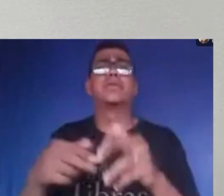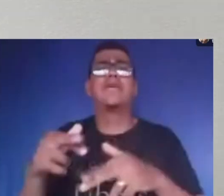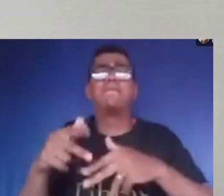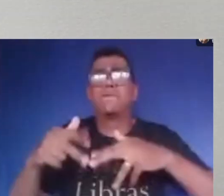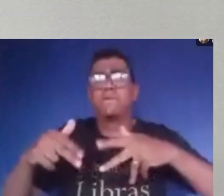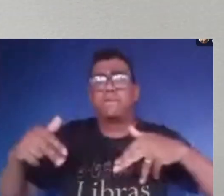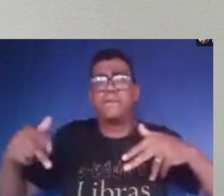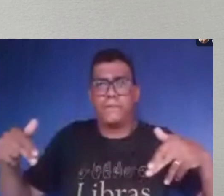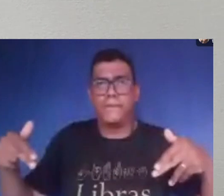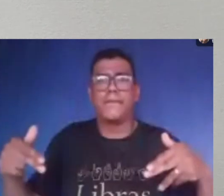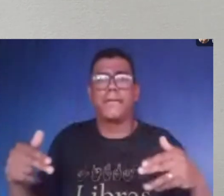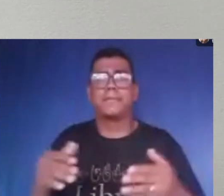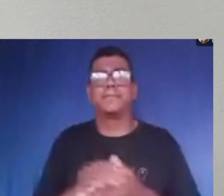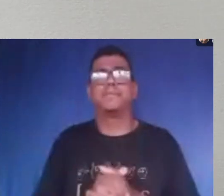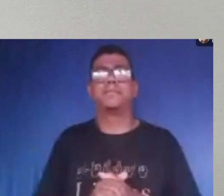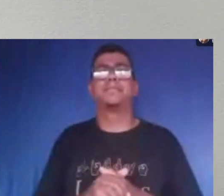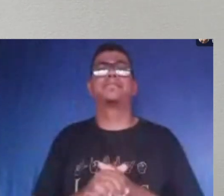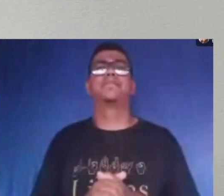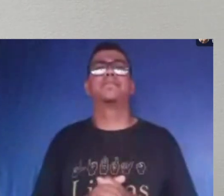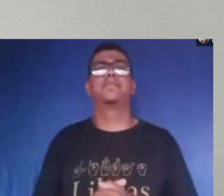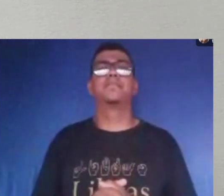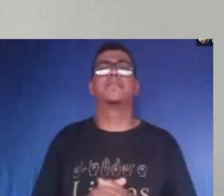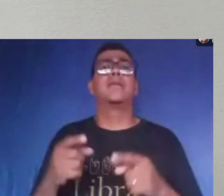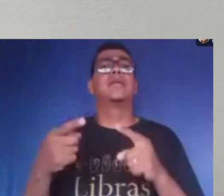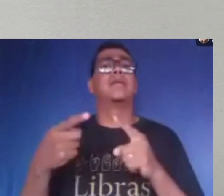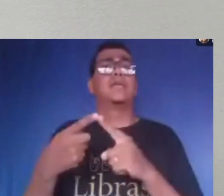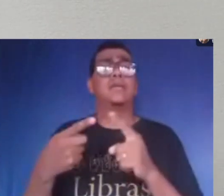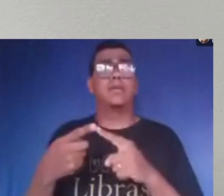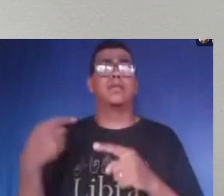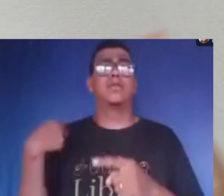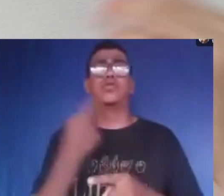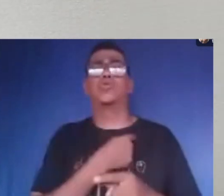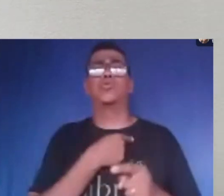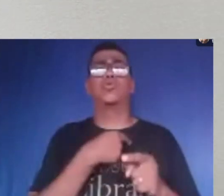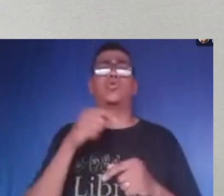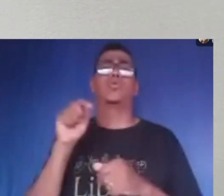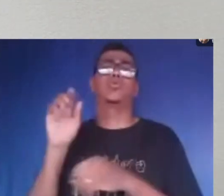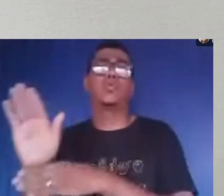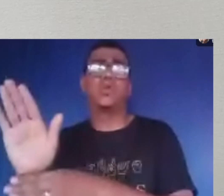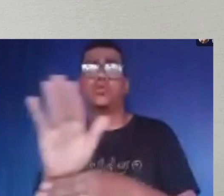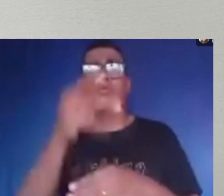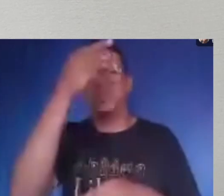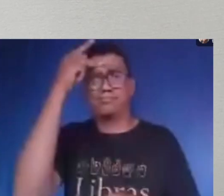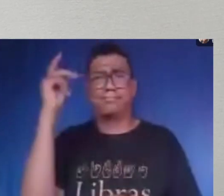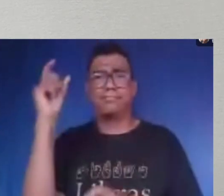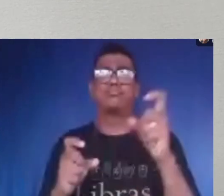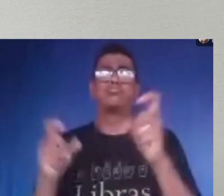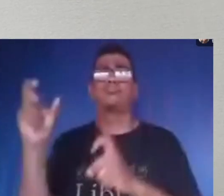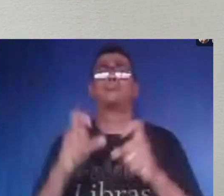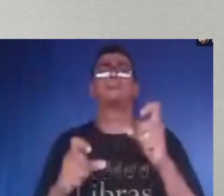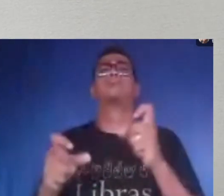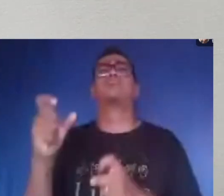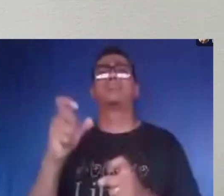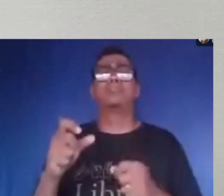cada um na sua casa, na sua residência, algumas pessoas que inclusive não vão nos ouvir nesse momento, mas daqui a um tempo, daqui a meses, talvez daqui a alguns anos,